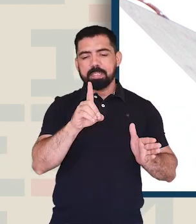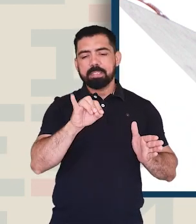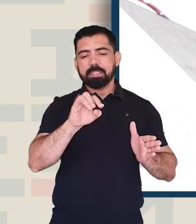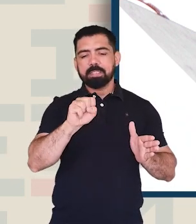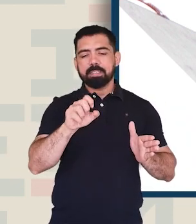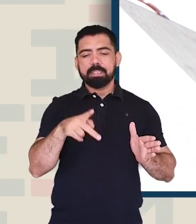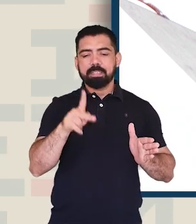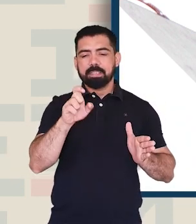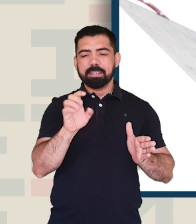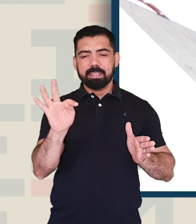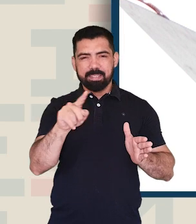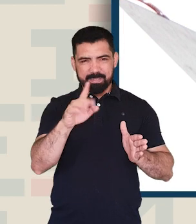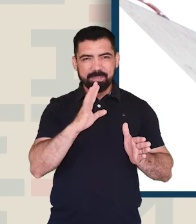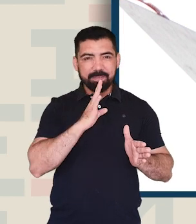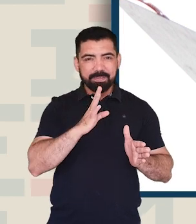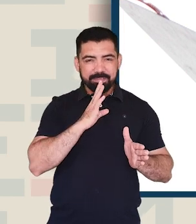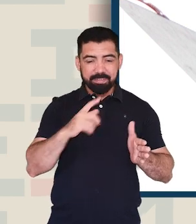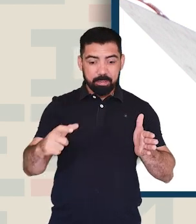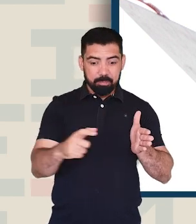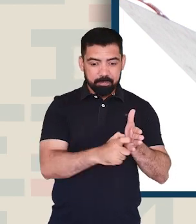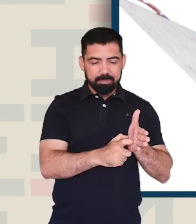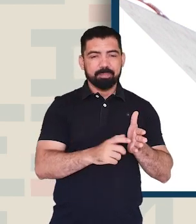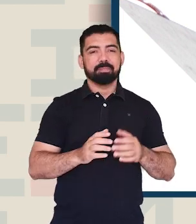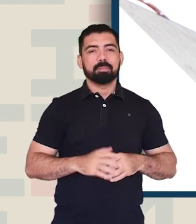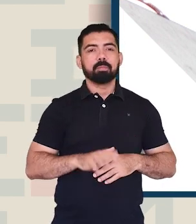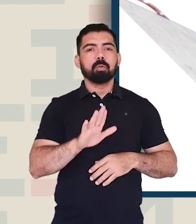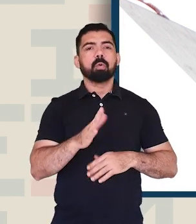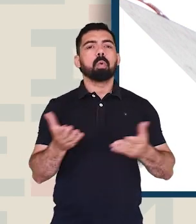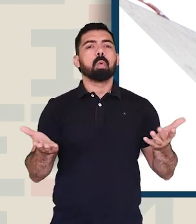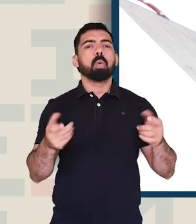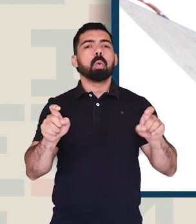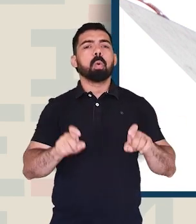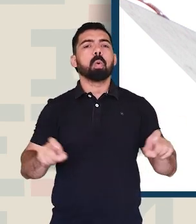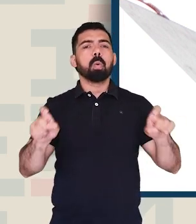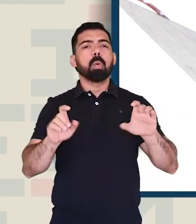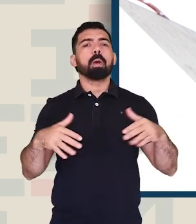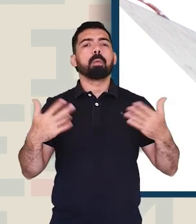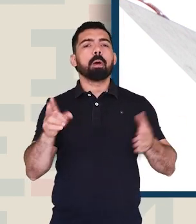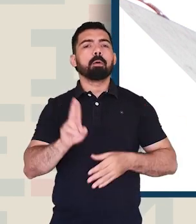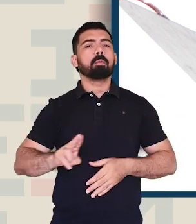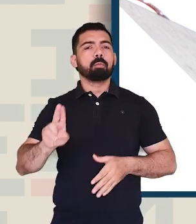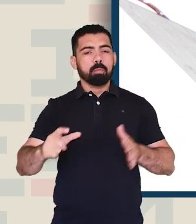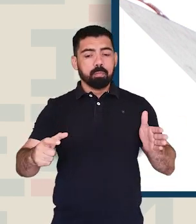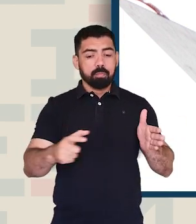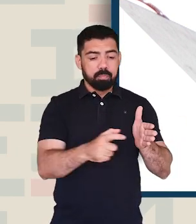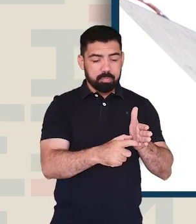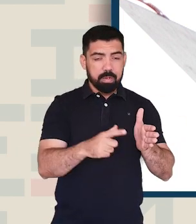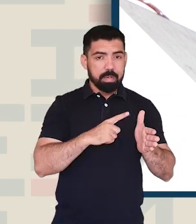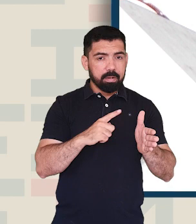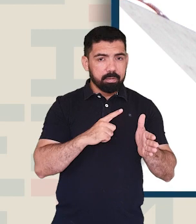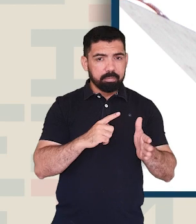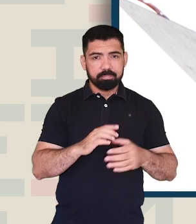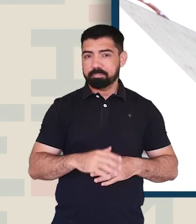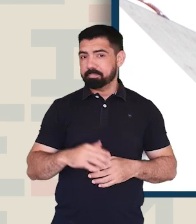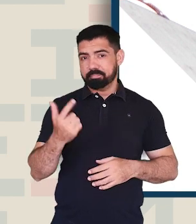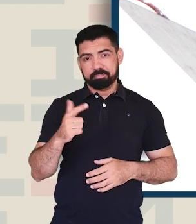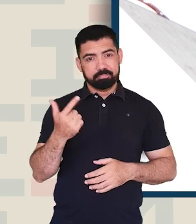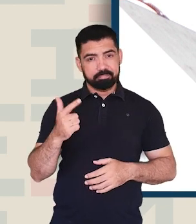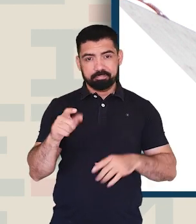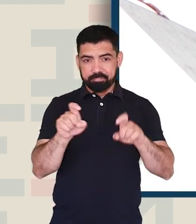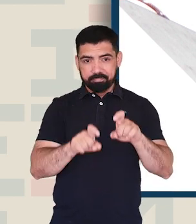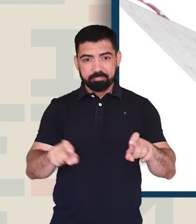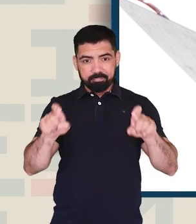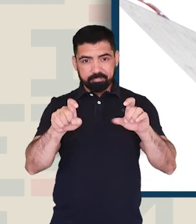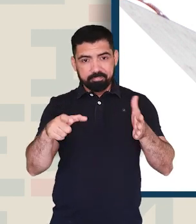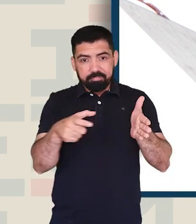de vocês já tenham pegue a época do disquete. Então hoje, qual é o computador que toca um disquete? Você vai ter um computador só para tocar um disquete,